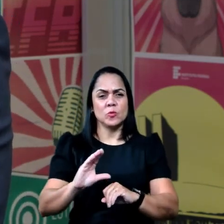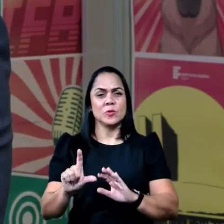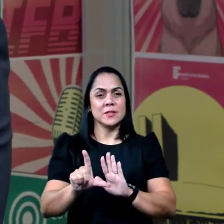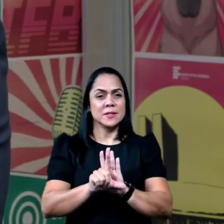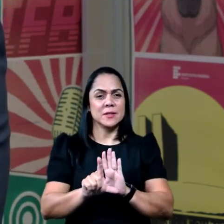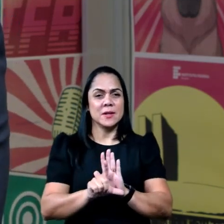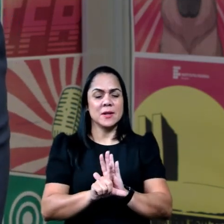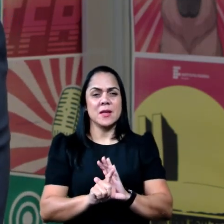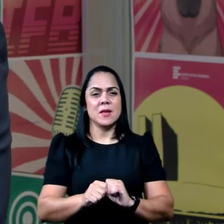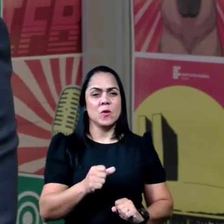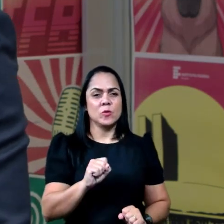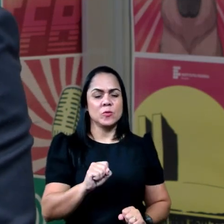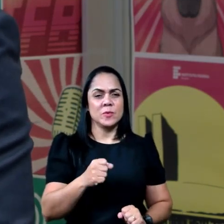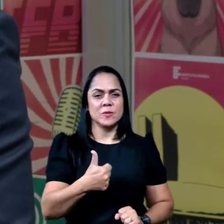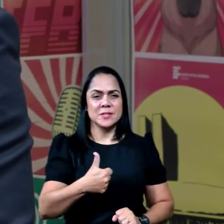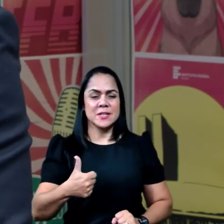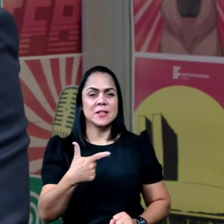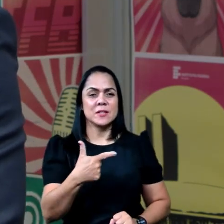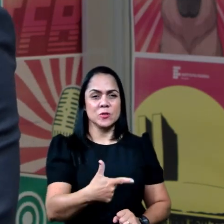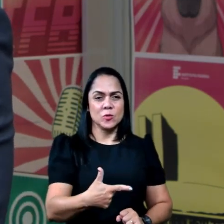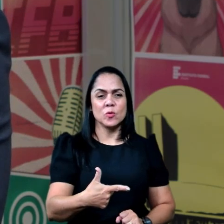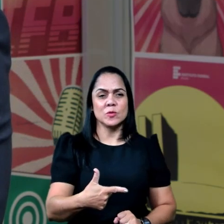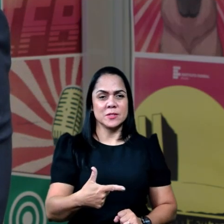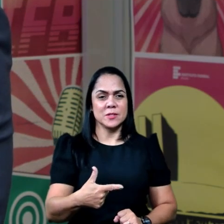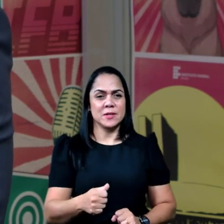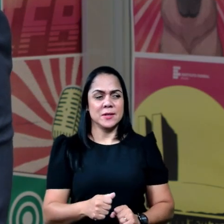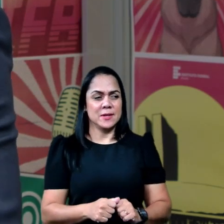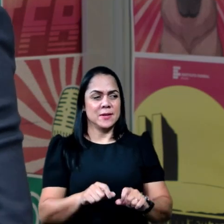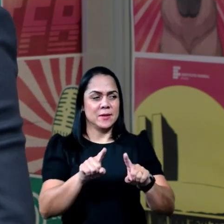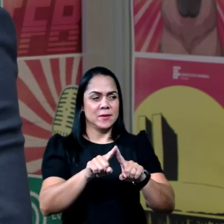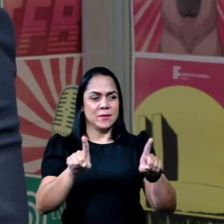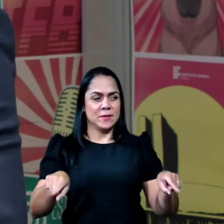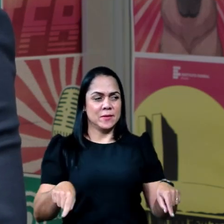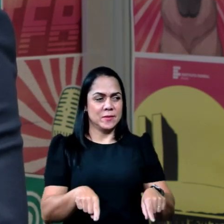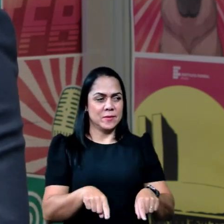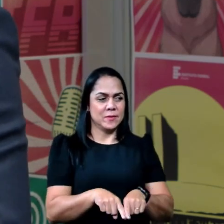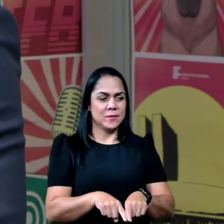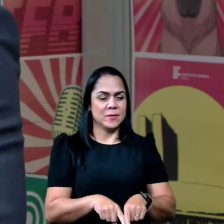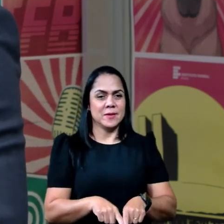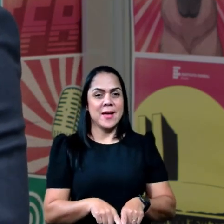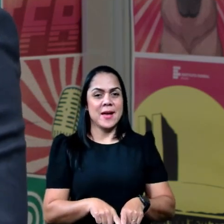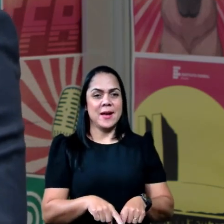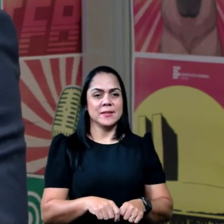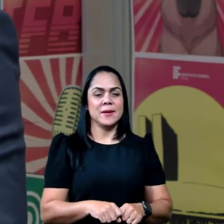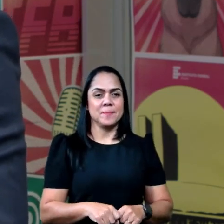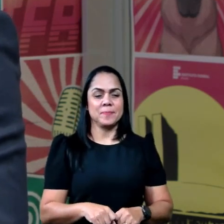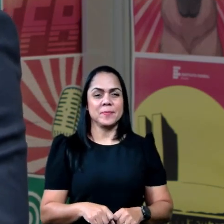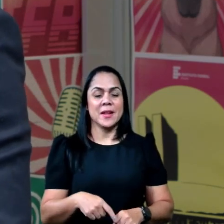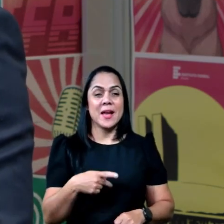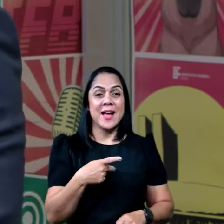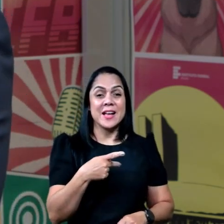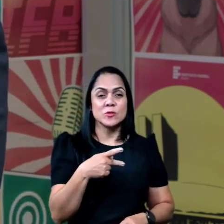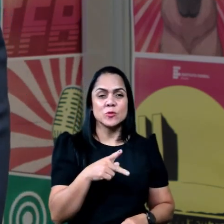dos Servidores Públicos Federais, que é valer-se o servidor público da sua condição de